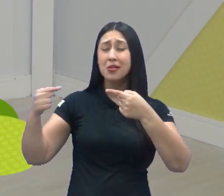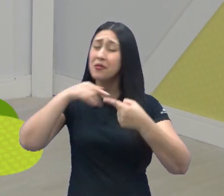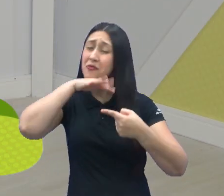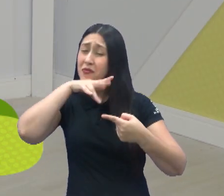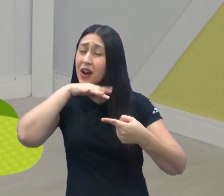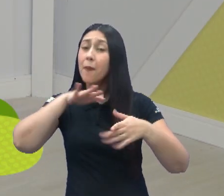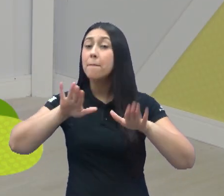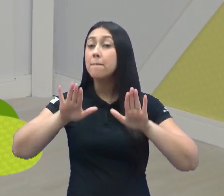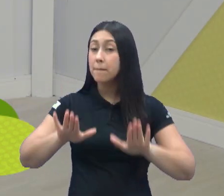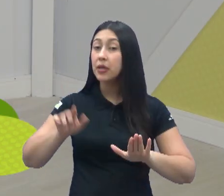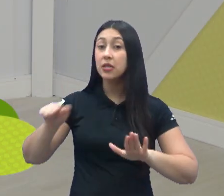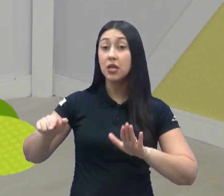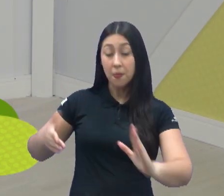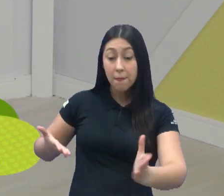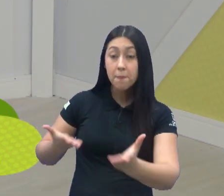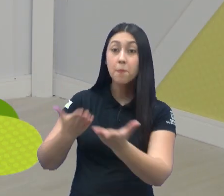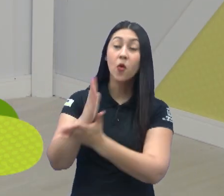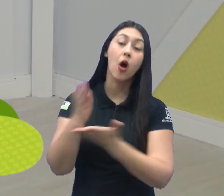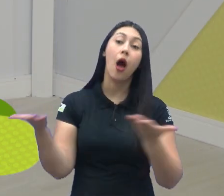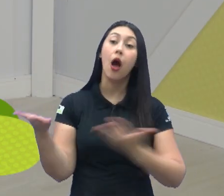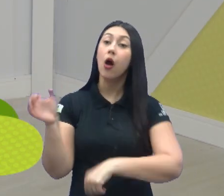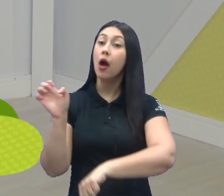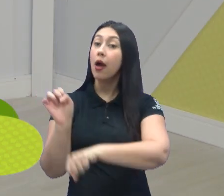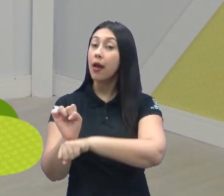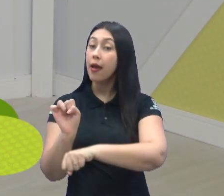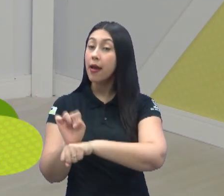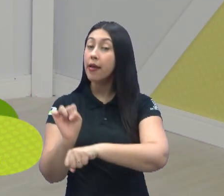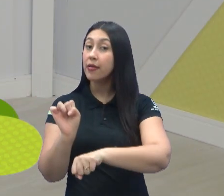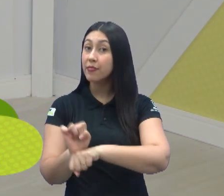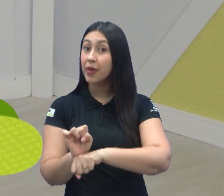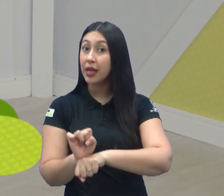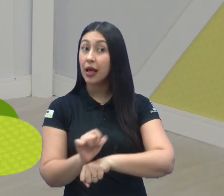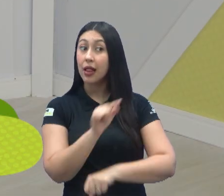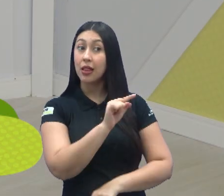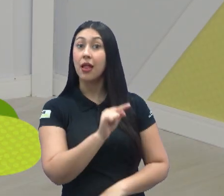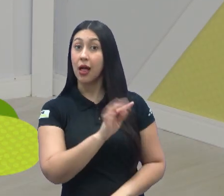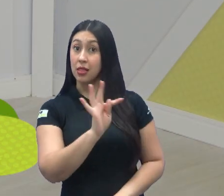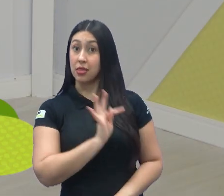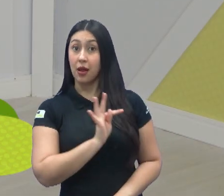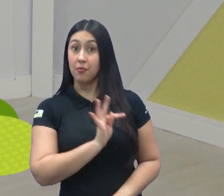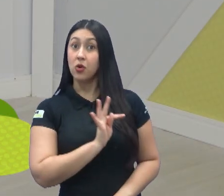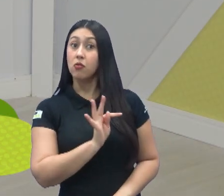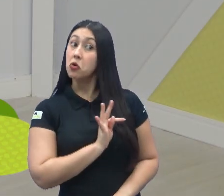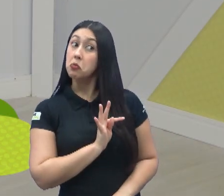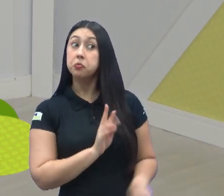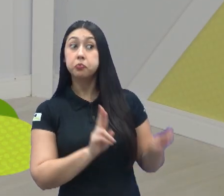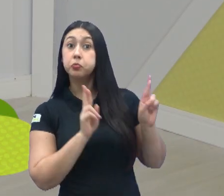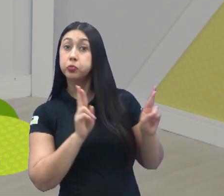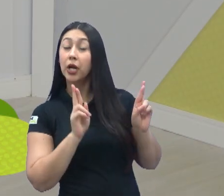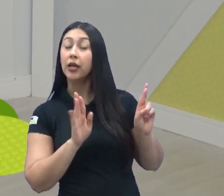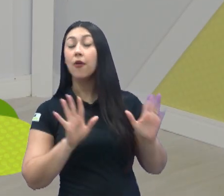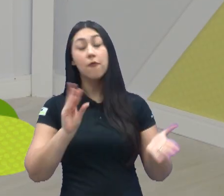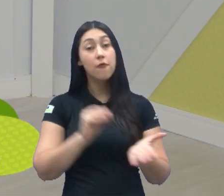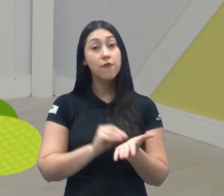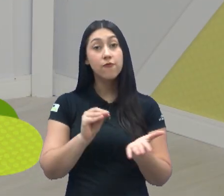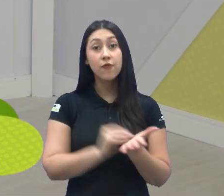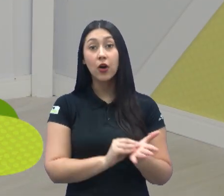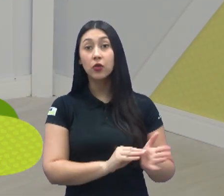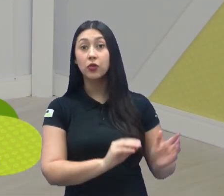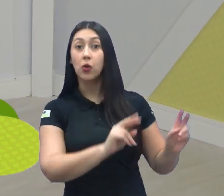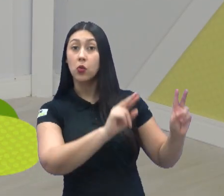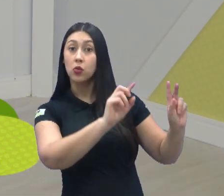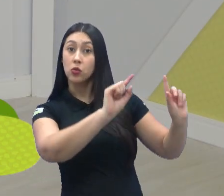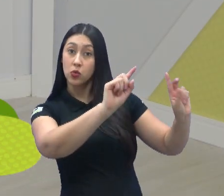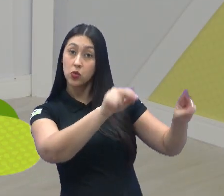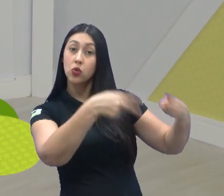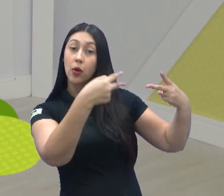José passou e agora aguarda provavelmente a equipe do Taboão. Tem 2 partidas ainda para acontecer, né? As 2 partidas das semifinais entre Campos